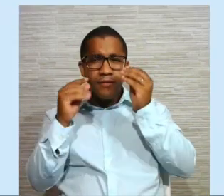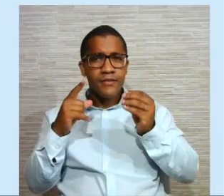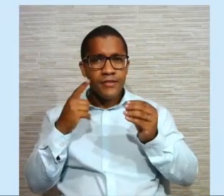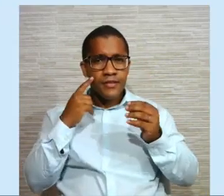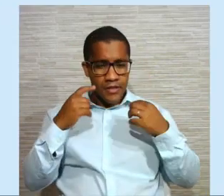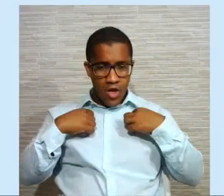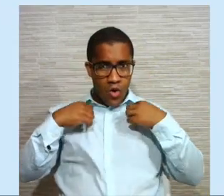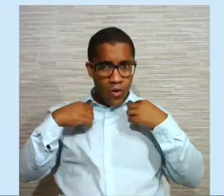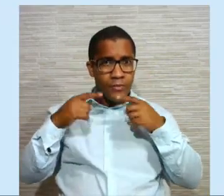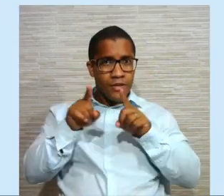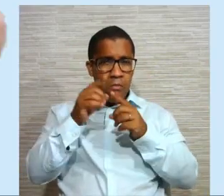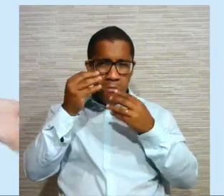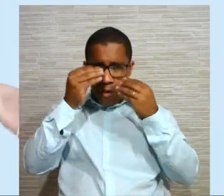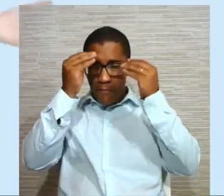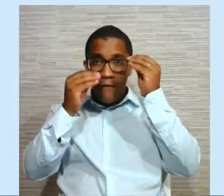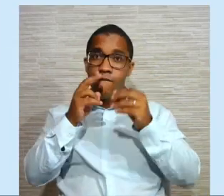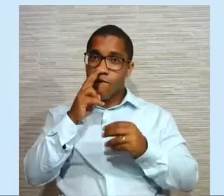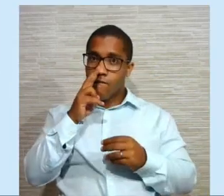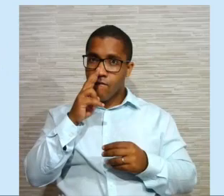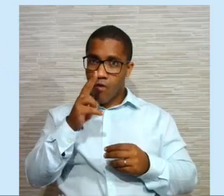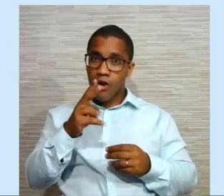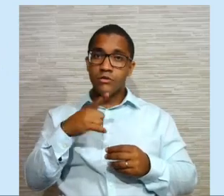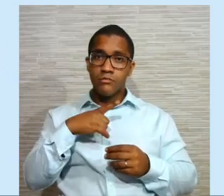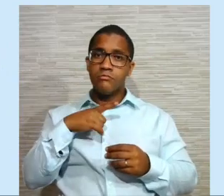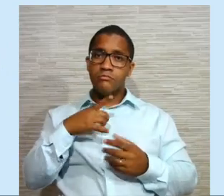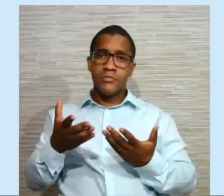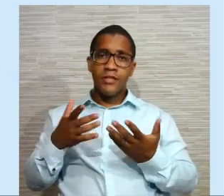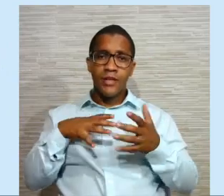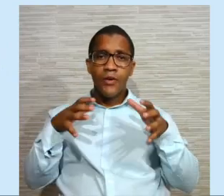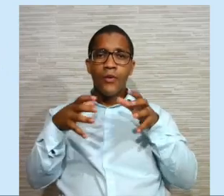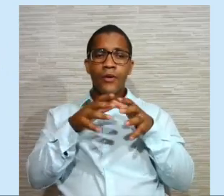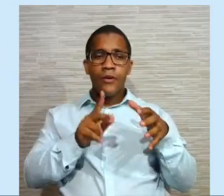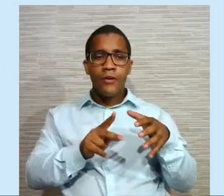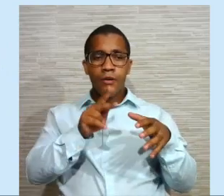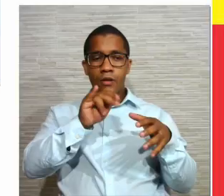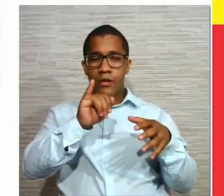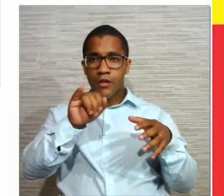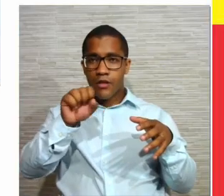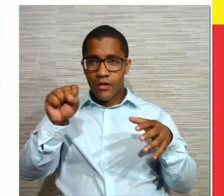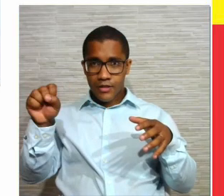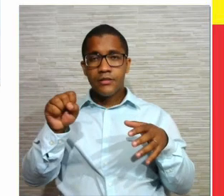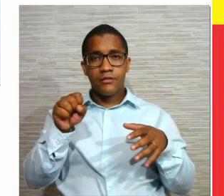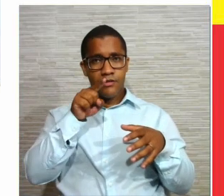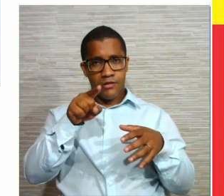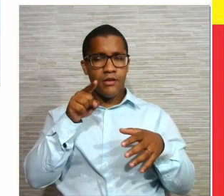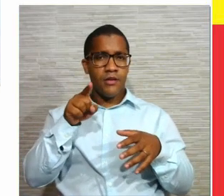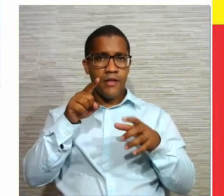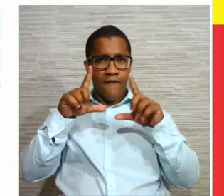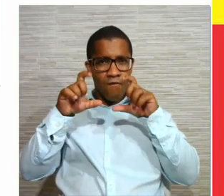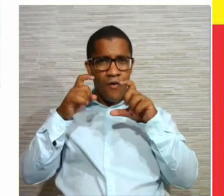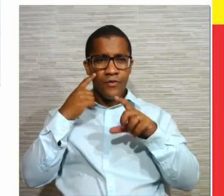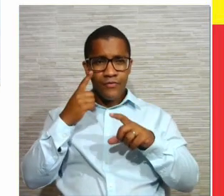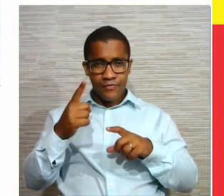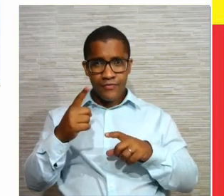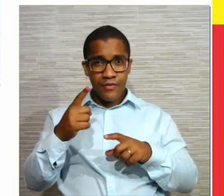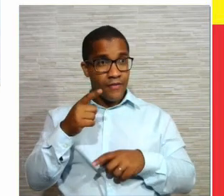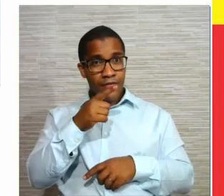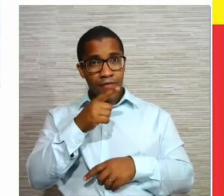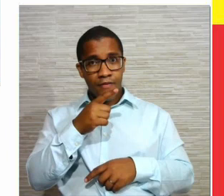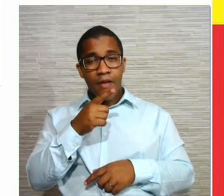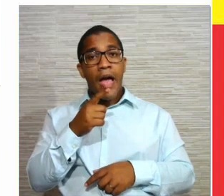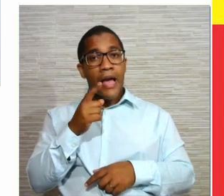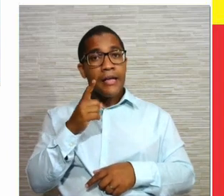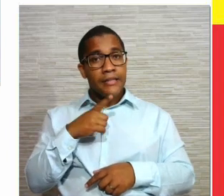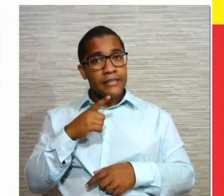também, além da fantasia, eles tinham uma maquiagem muito forte. A banda Kiss, da imagem que vocês estão vendo aí, a foto, ver se dá para ver um pouquinho